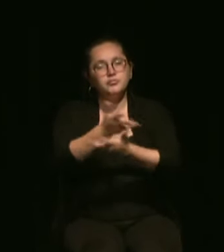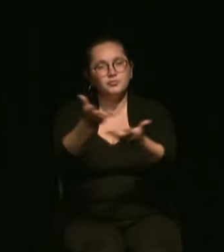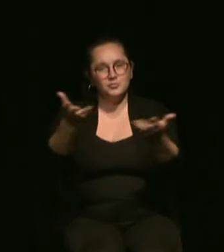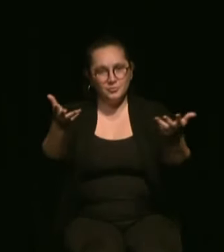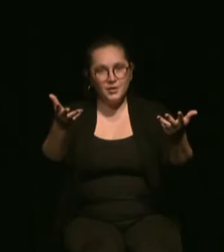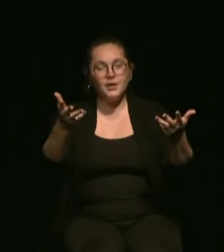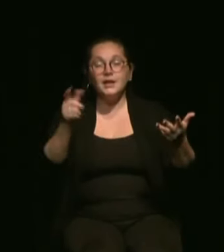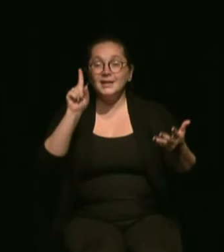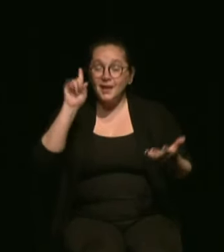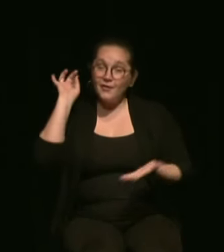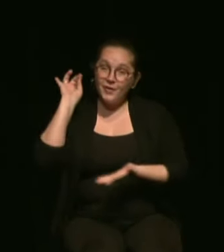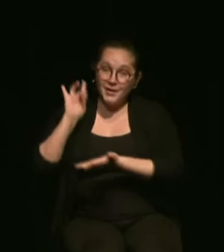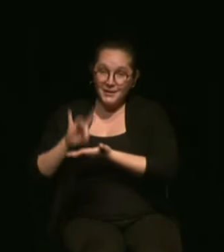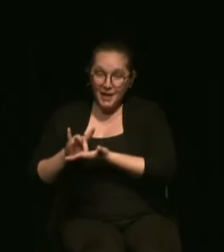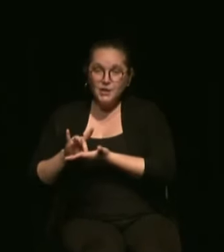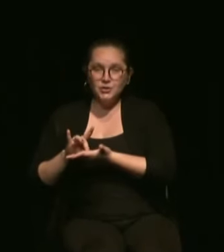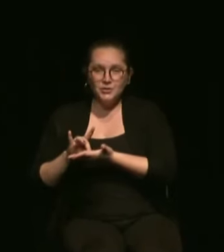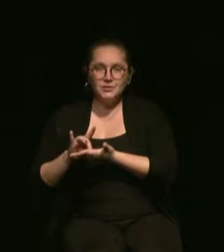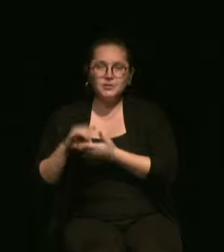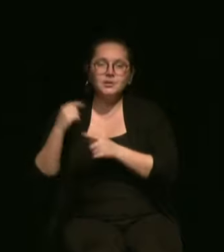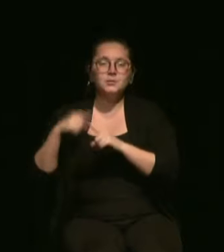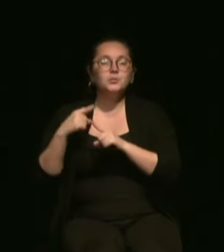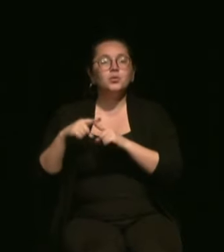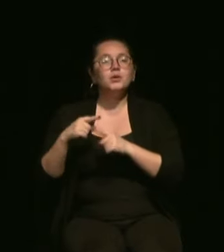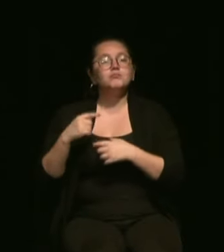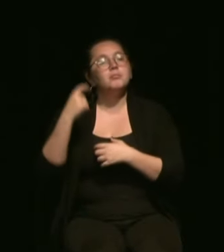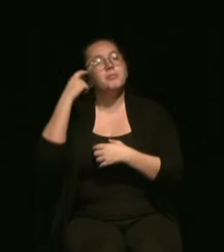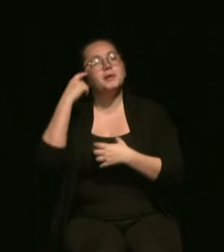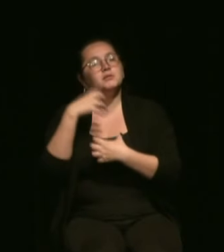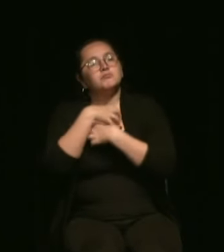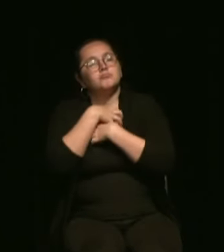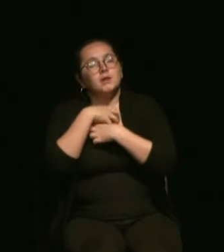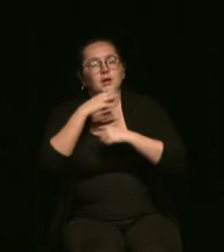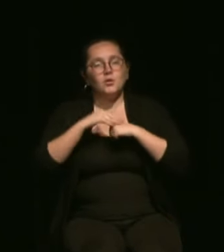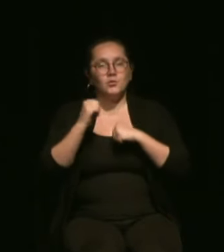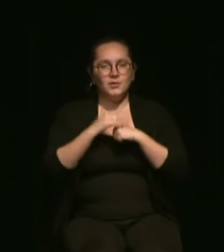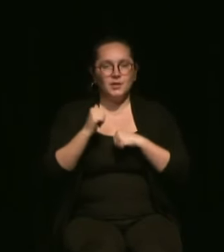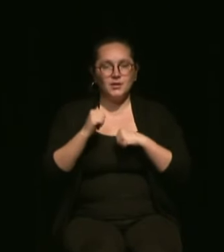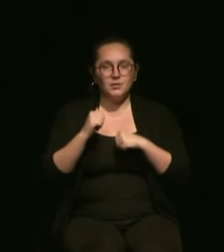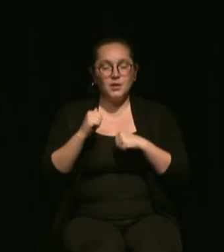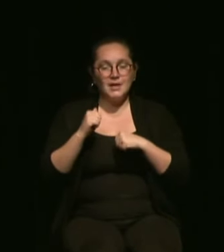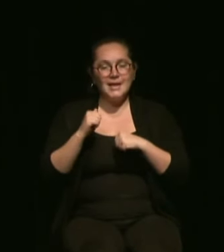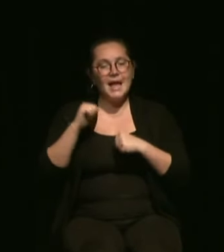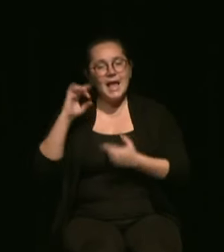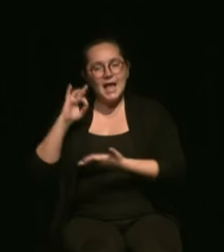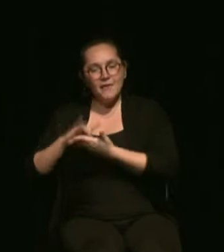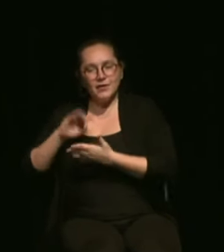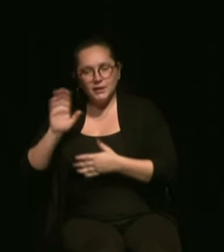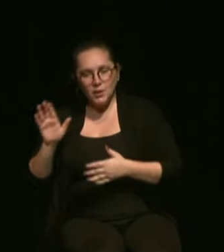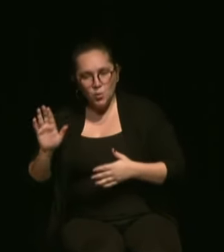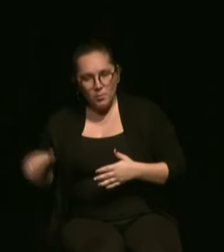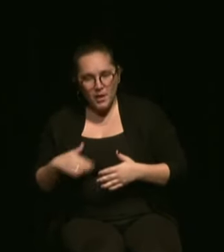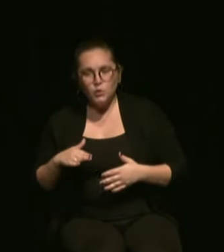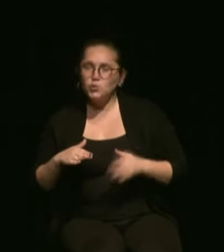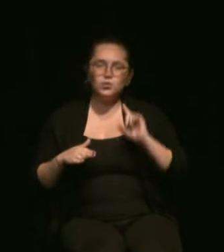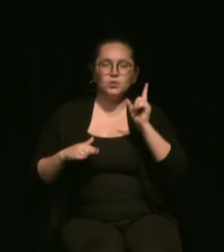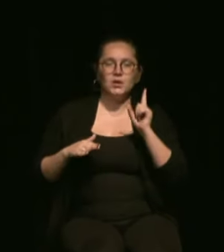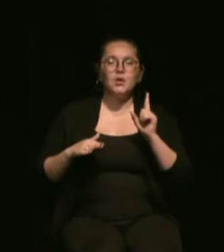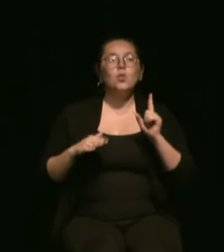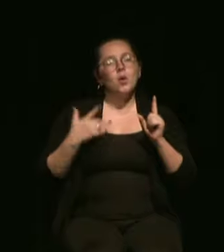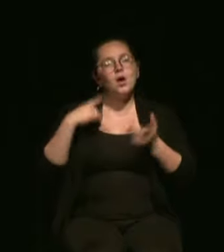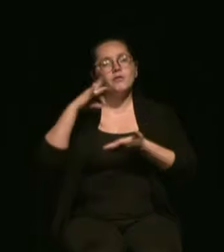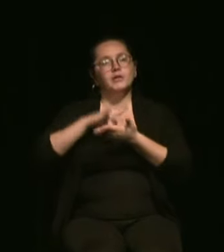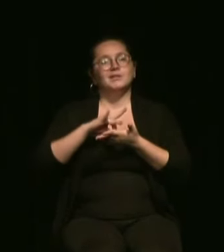que é profundamente verdadeira do ponto de vista dos sentimentos e dos afetos, não é menos verdadeira do que a história real. E talvez seja